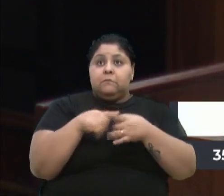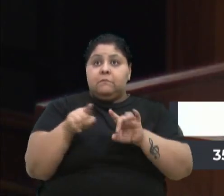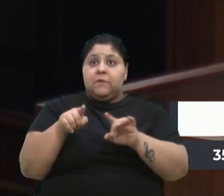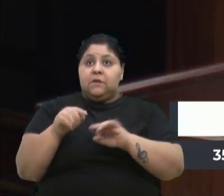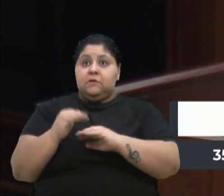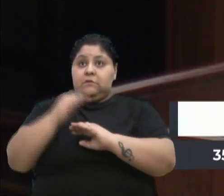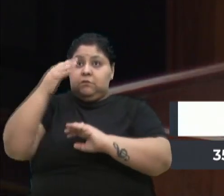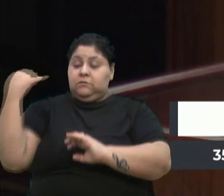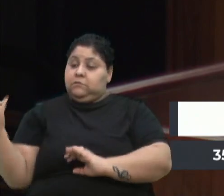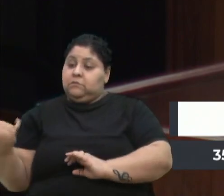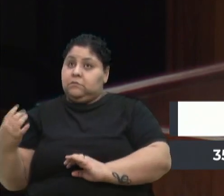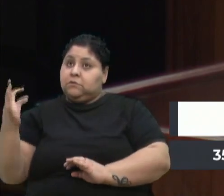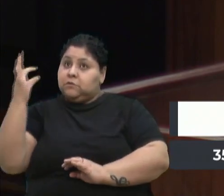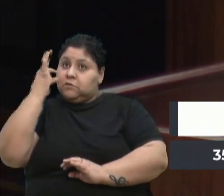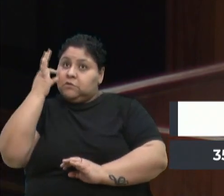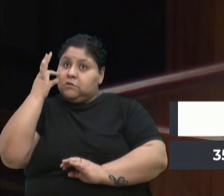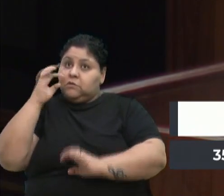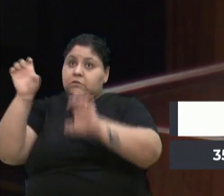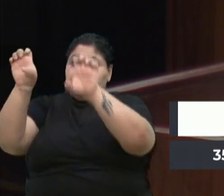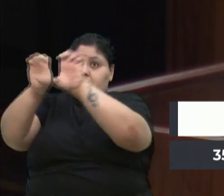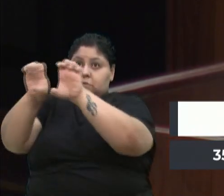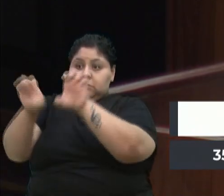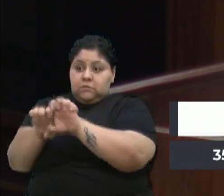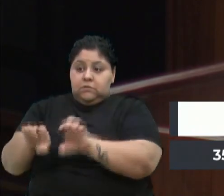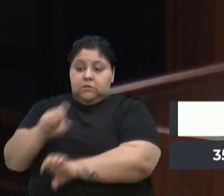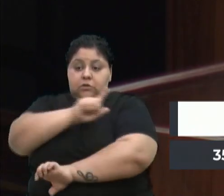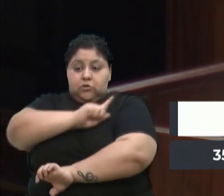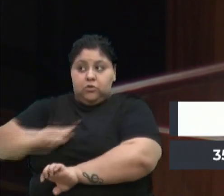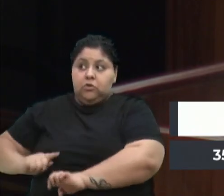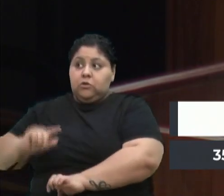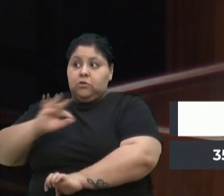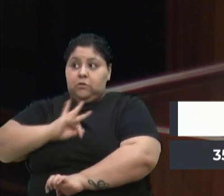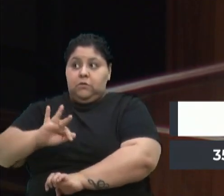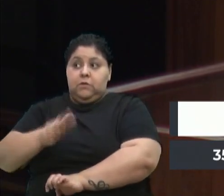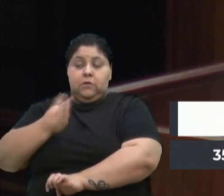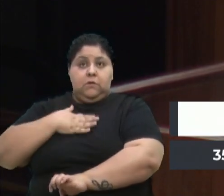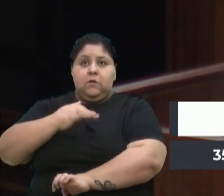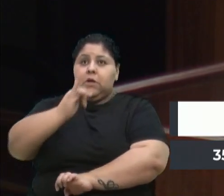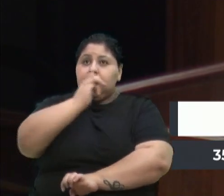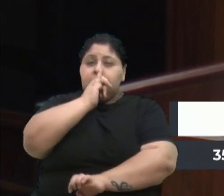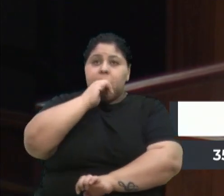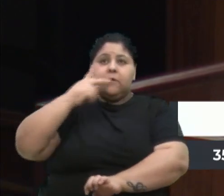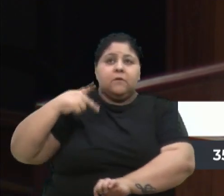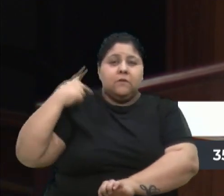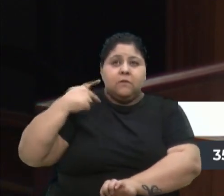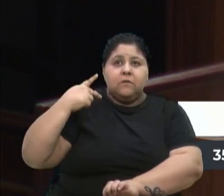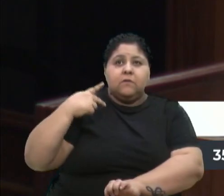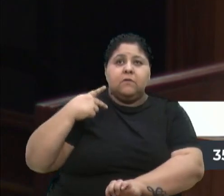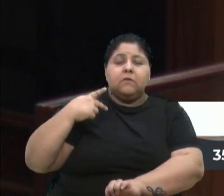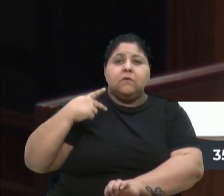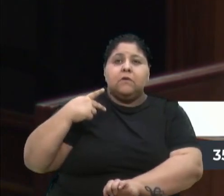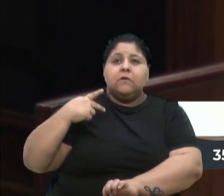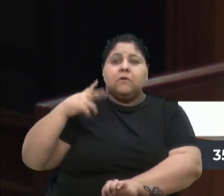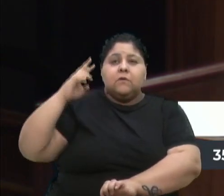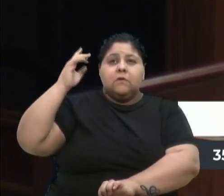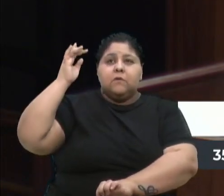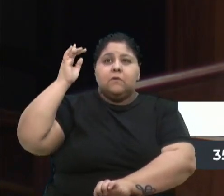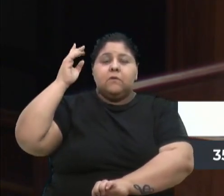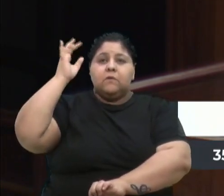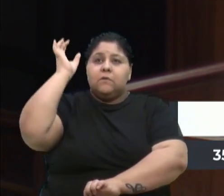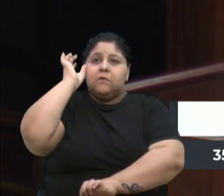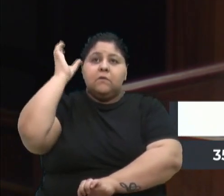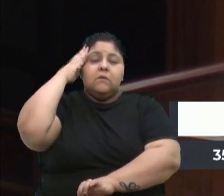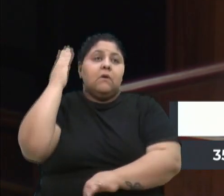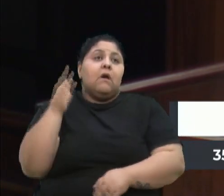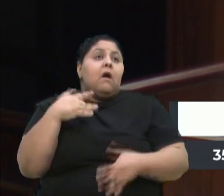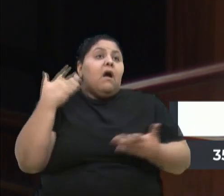importante é a presença da estrutura do governo federal. Eu, por exemplo, vereador Felipe, por que os políticos não vão lá? Eu não limpo nem